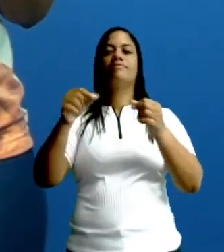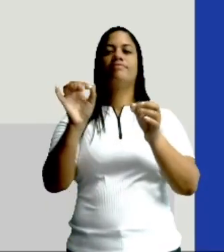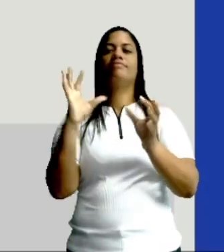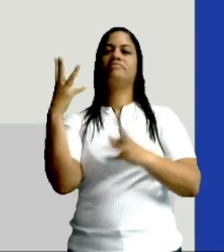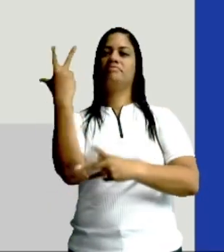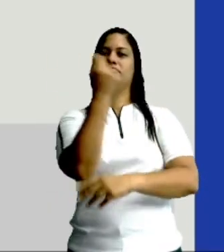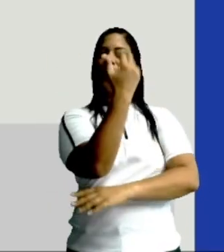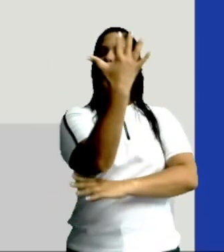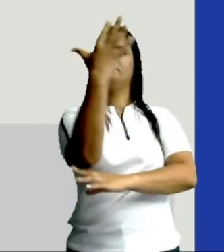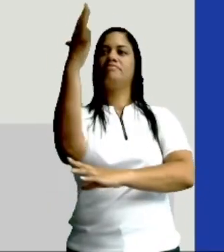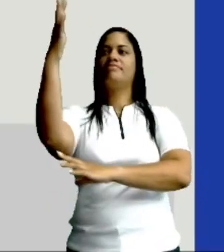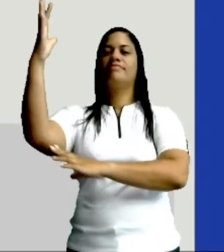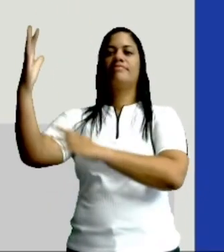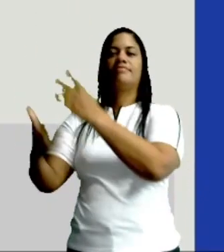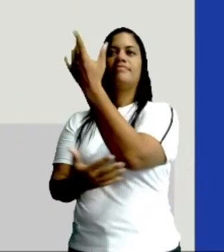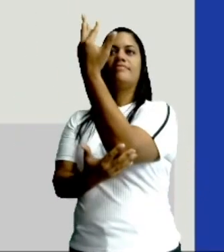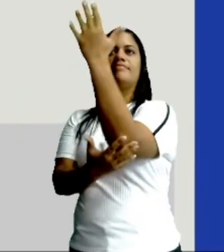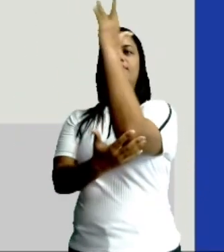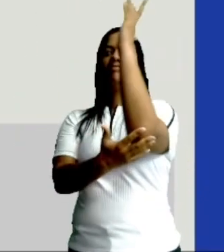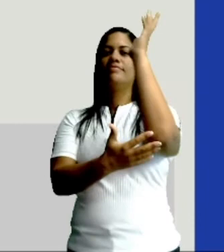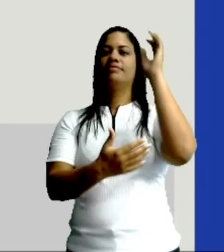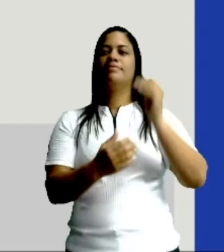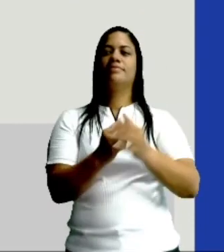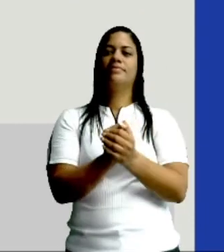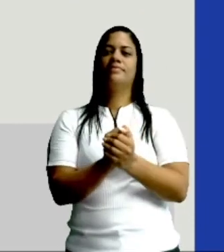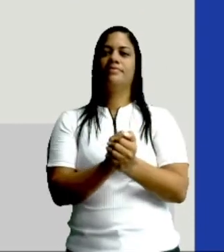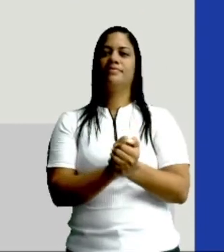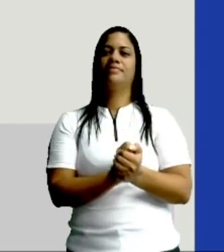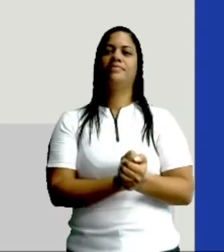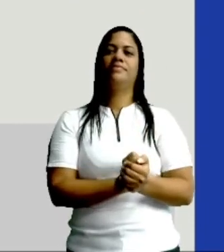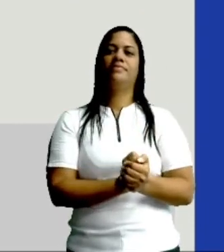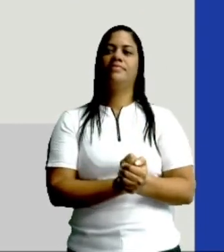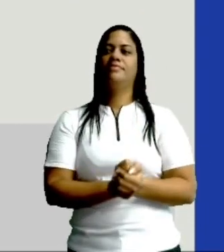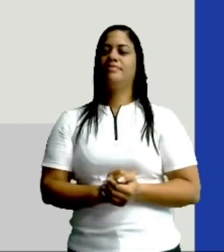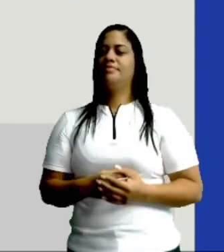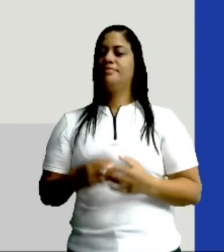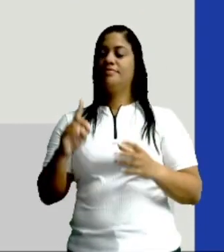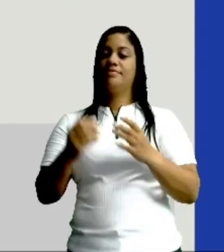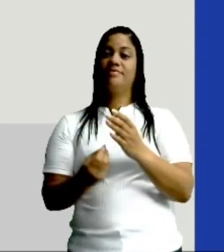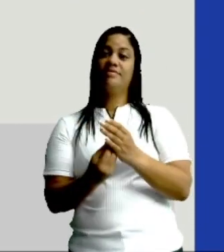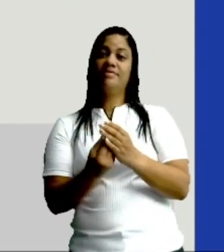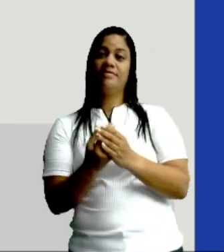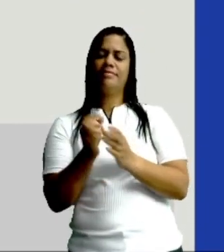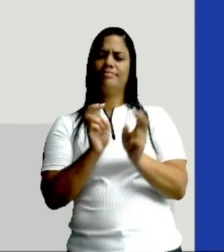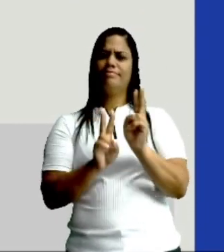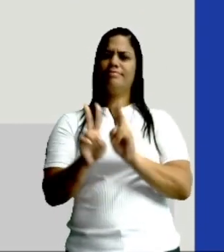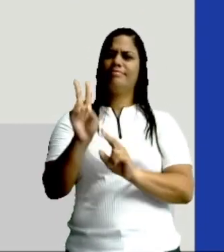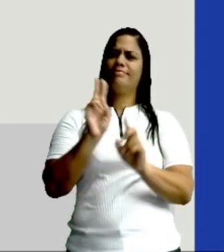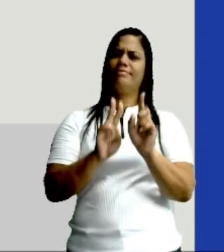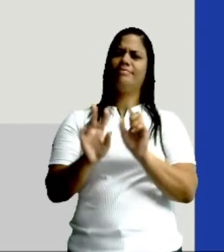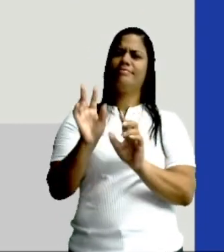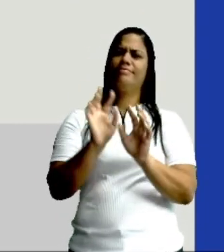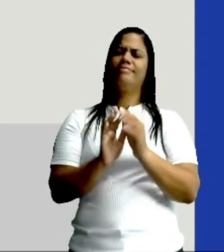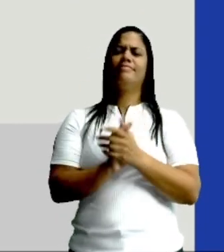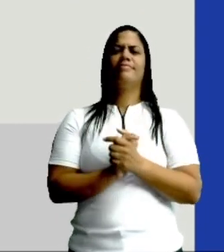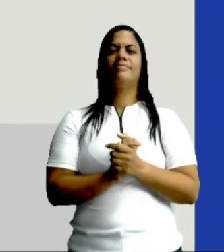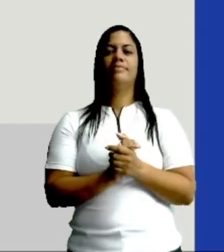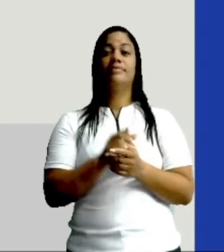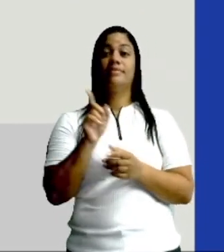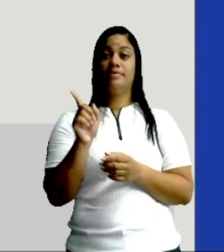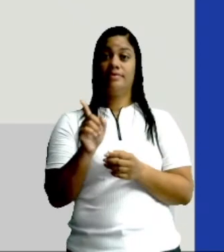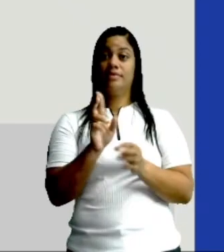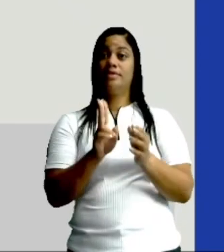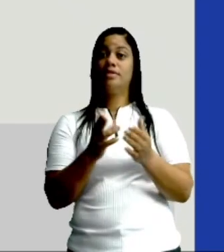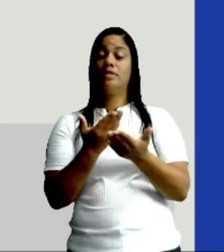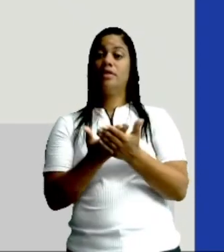Bom, floresta de coníferas. Tem aí as plantinhas para vocês verem. Observa como é uma conífera. Essa vegetação